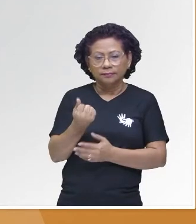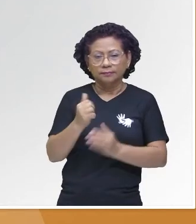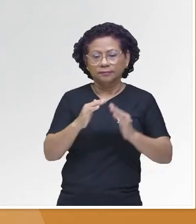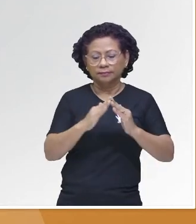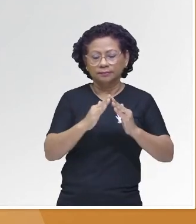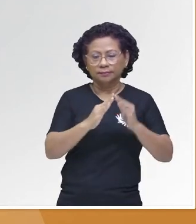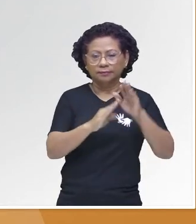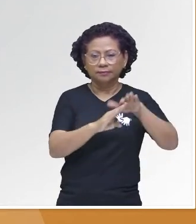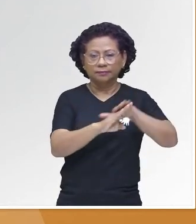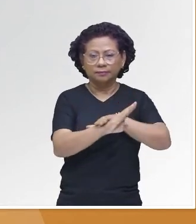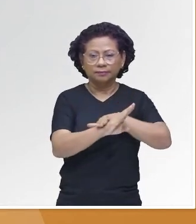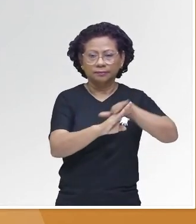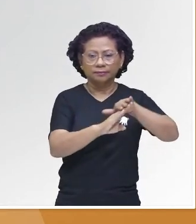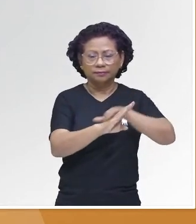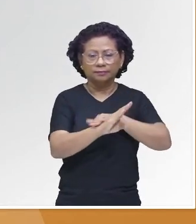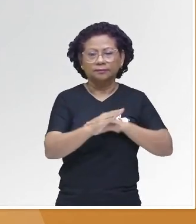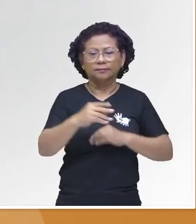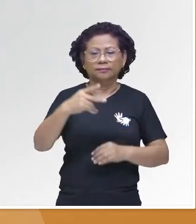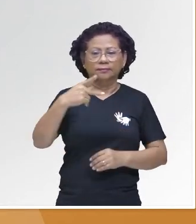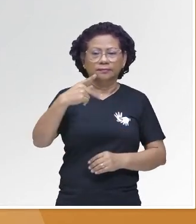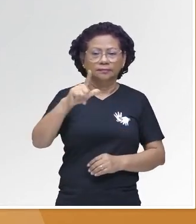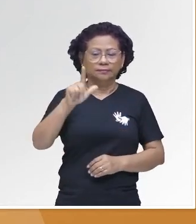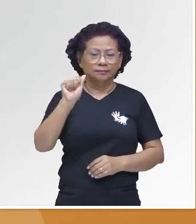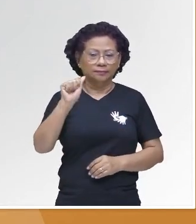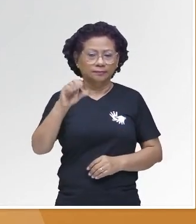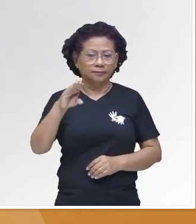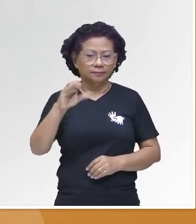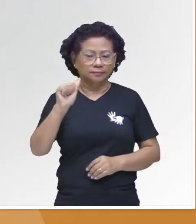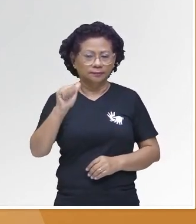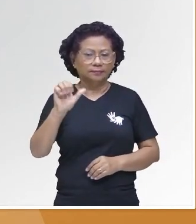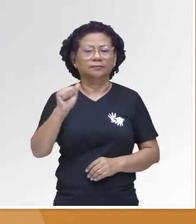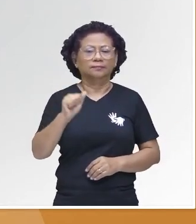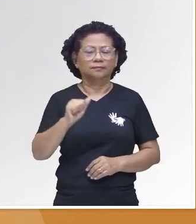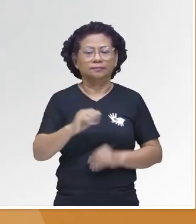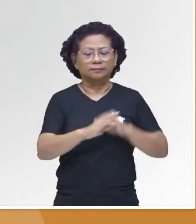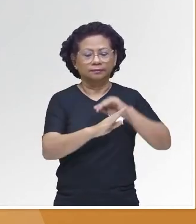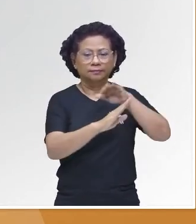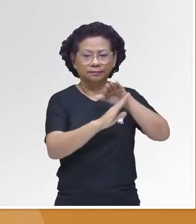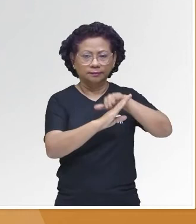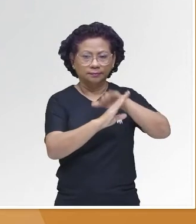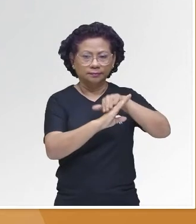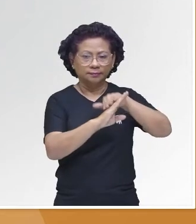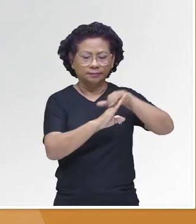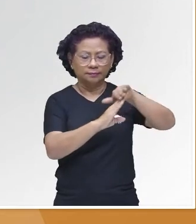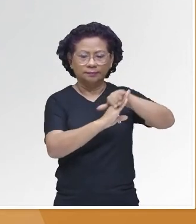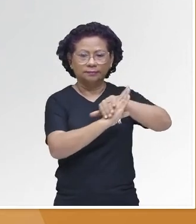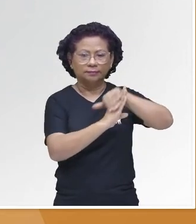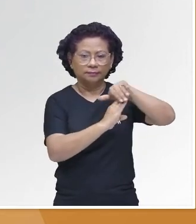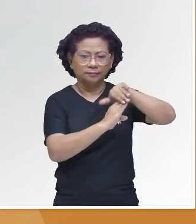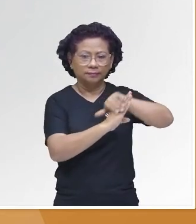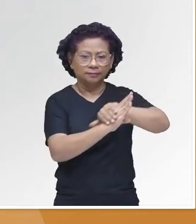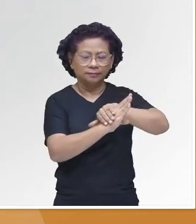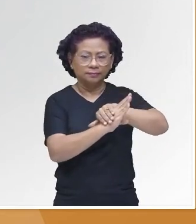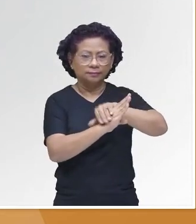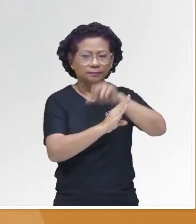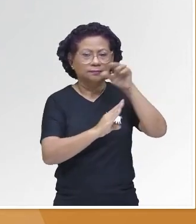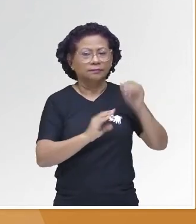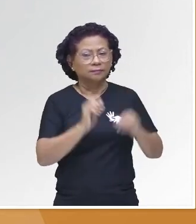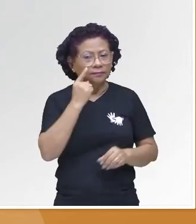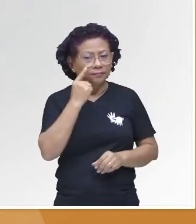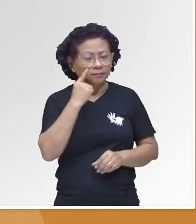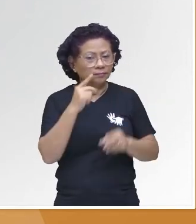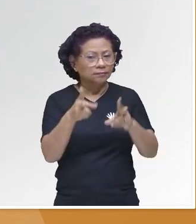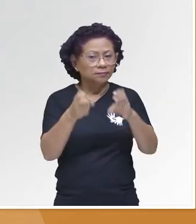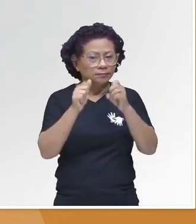das placas ou das células, né, fotovoltaicas, que são essas placas que vocês estão observando